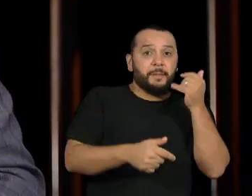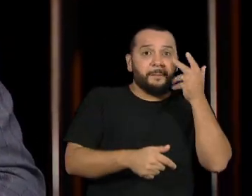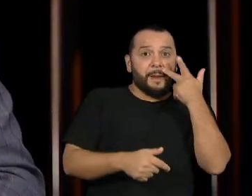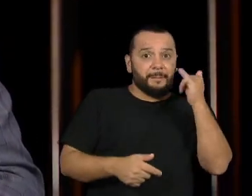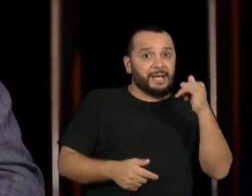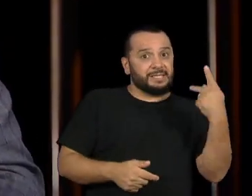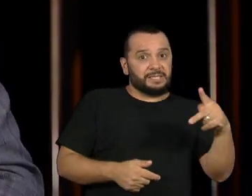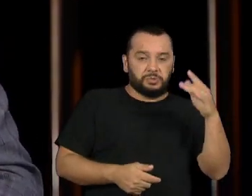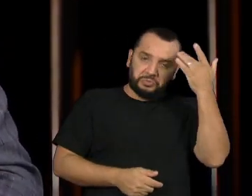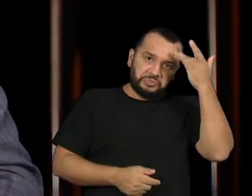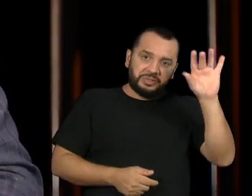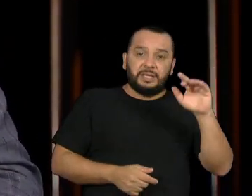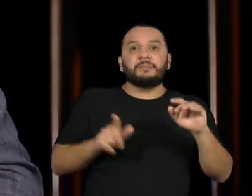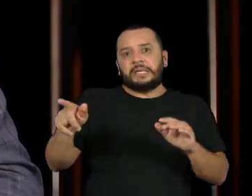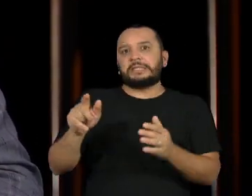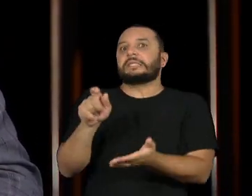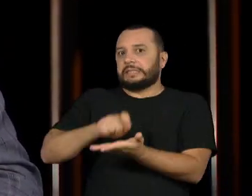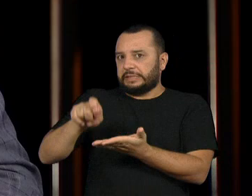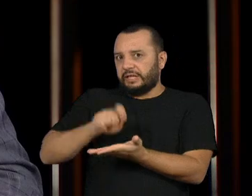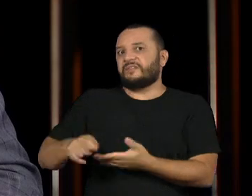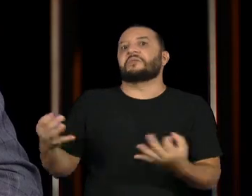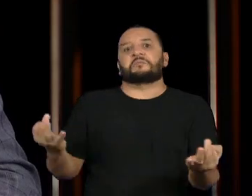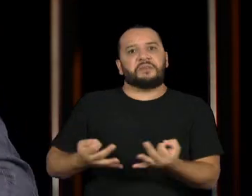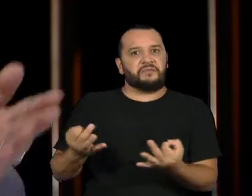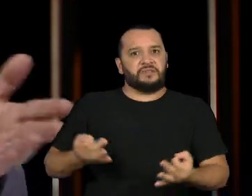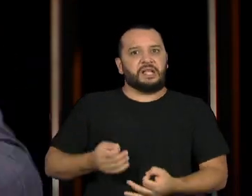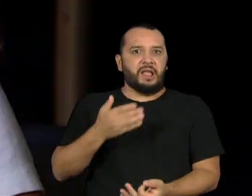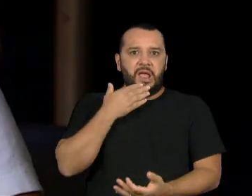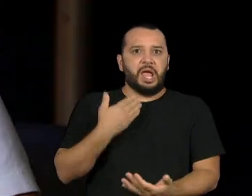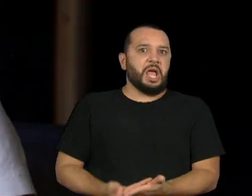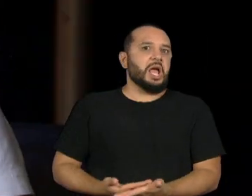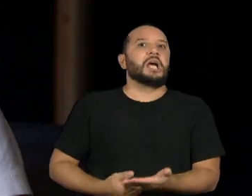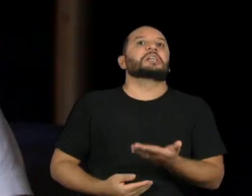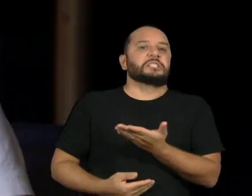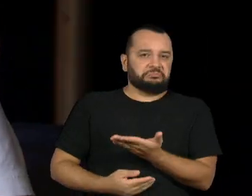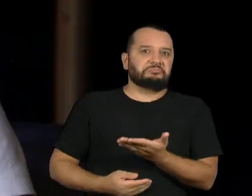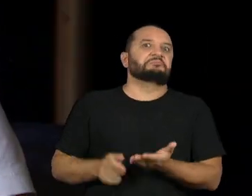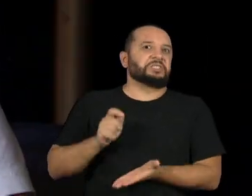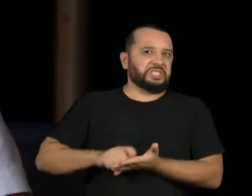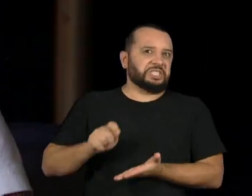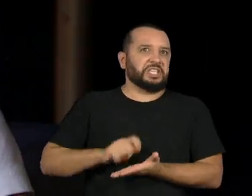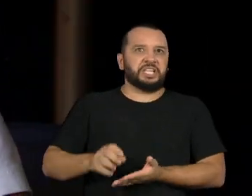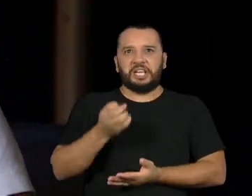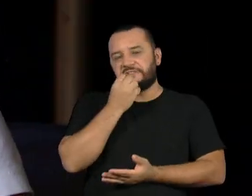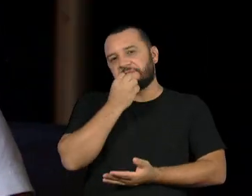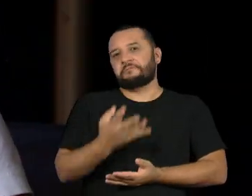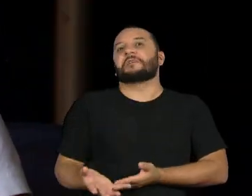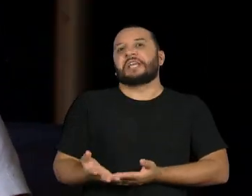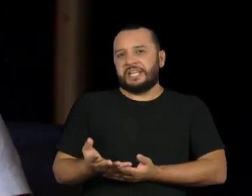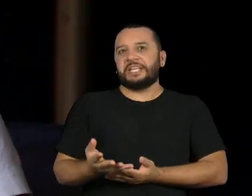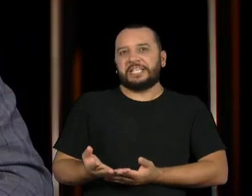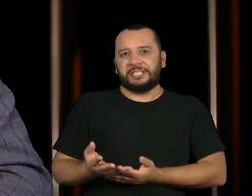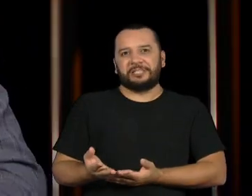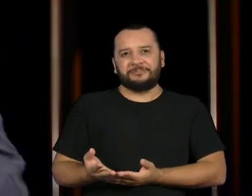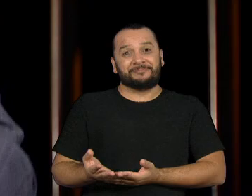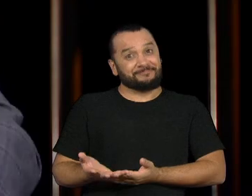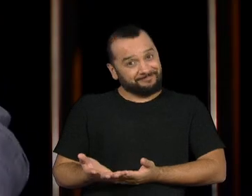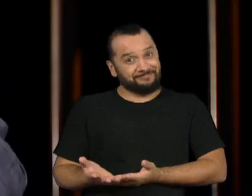escrever, meu querido amigo Amir Klink, essa mina aqui, eu acho que já te bateu.